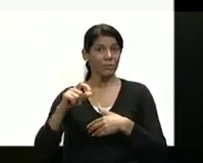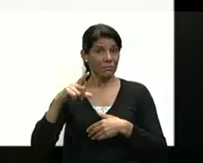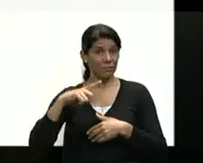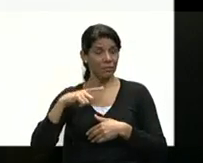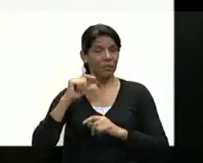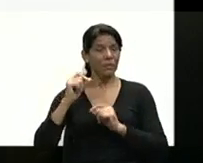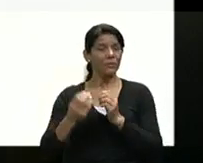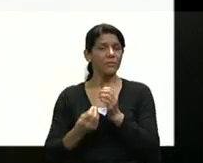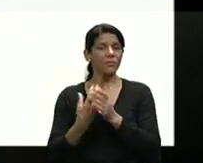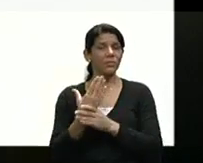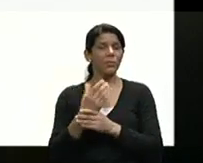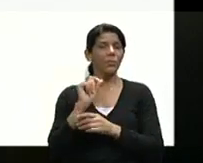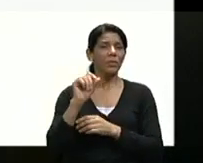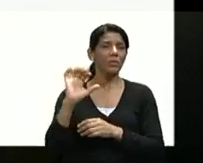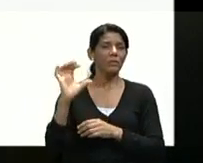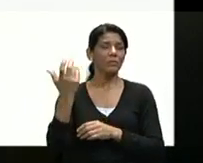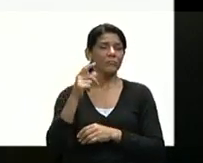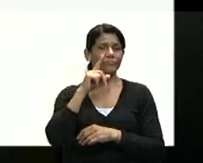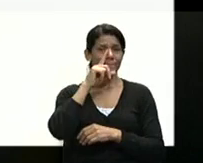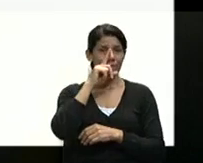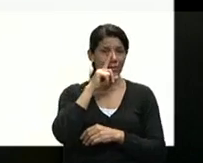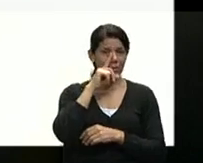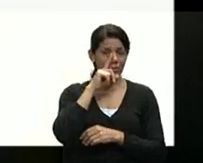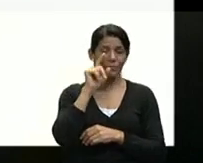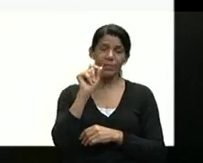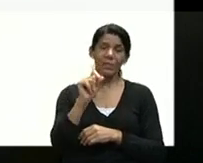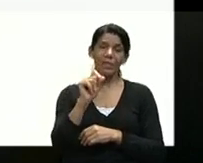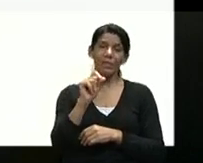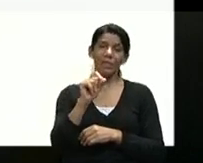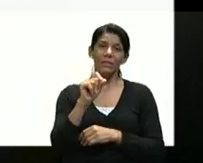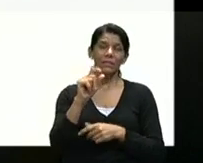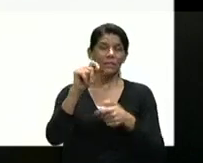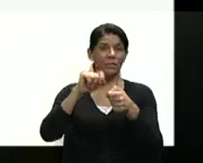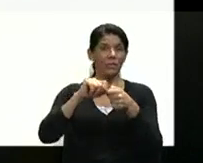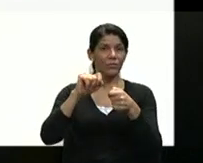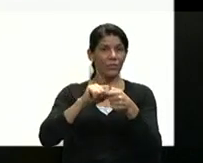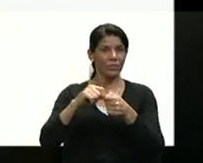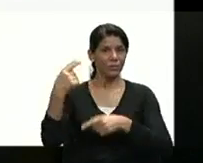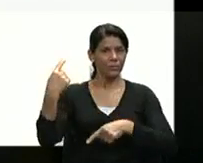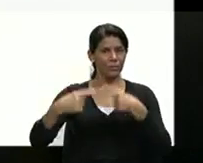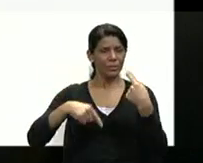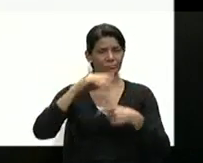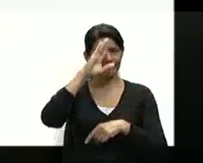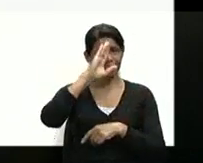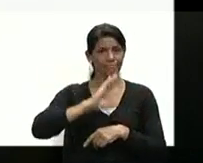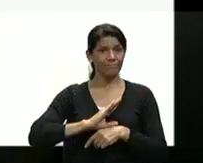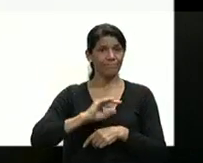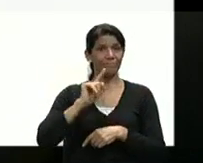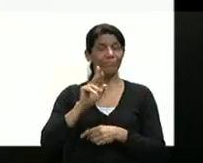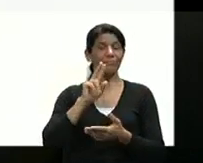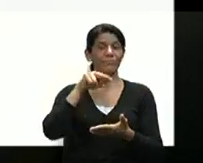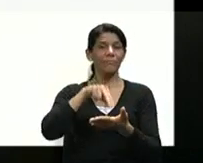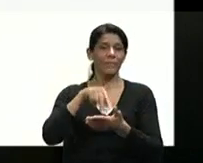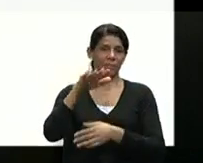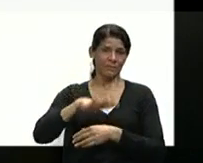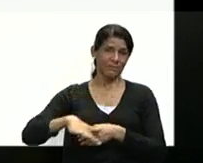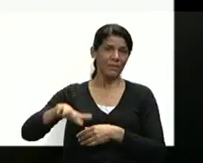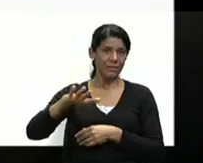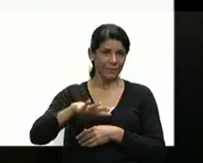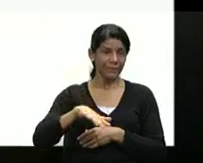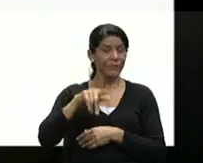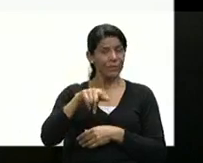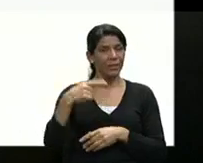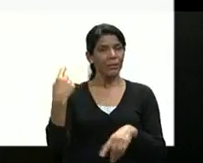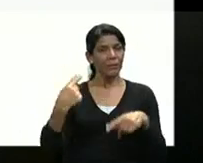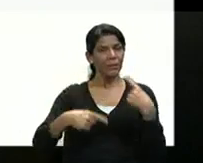estabelecer o que gerou, quais são os fatores de risco e serem realizadas políticas públicas para atuar nesse cenário. E